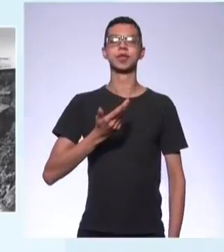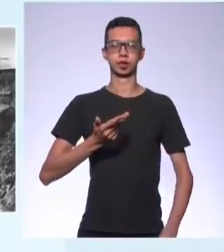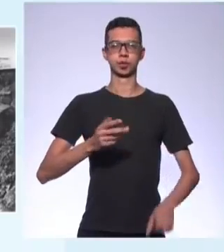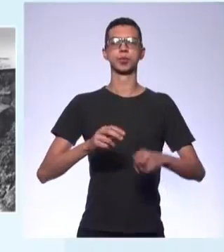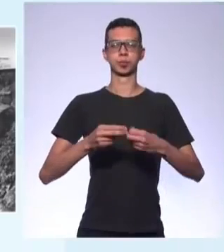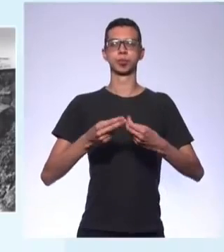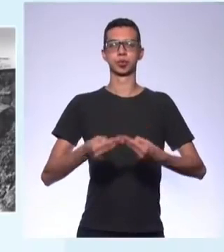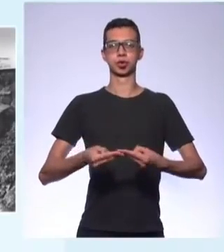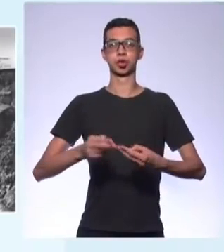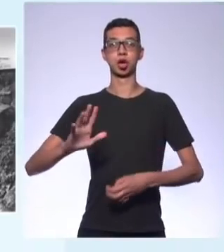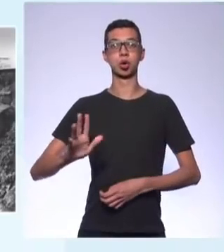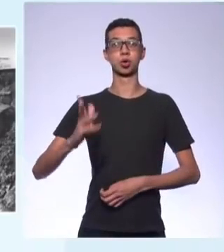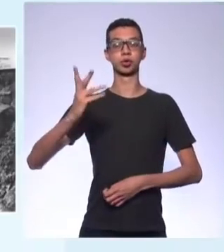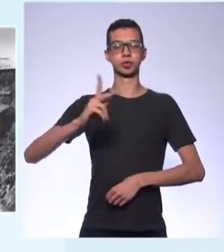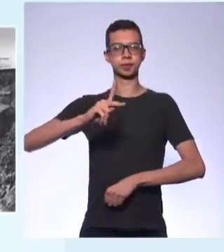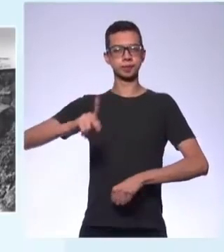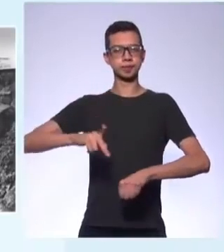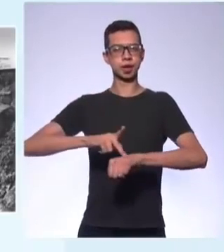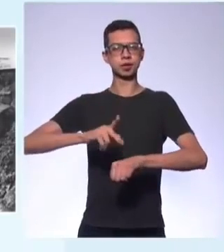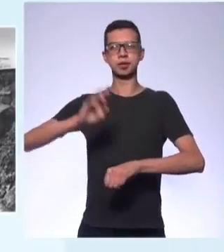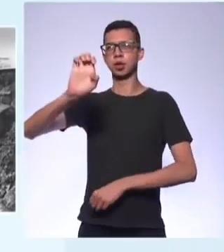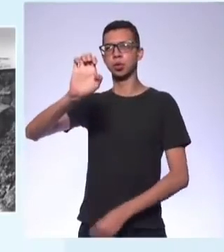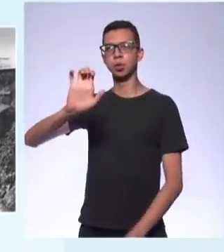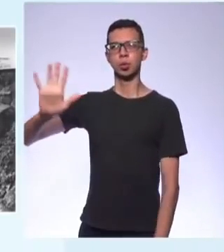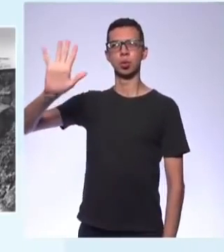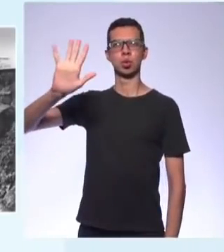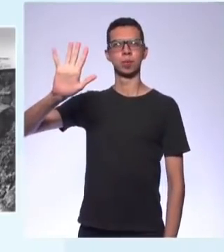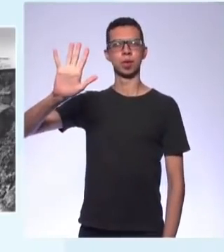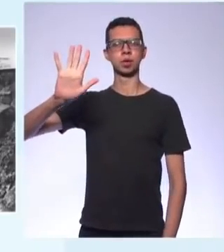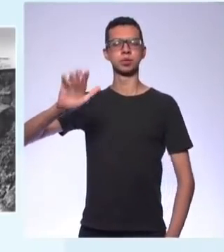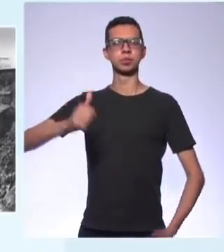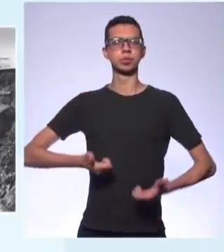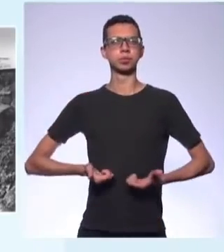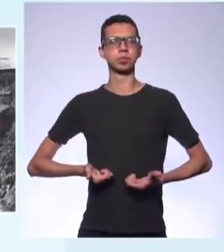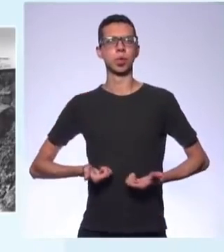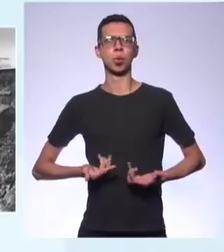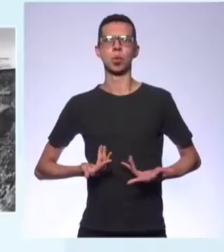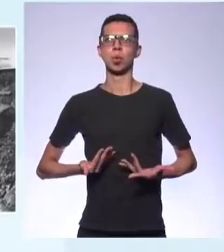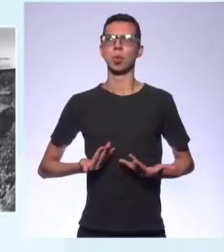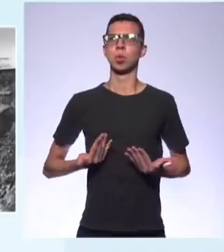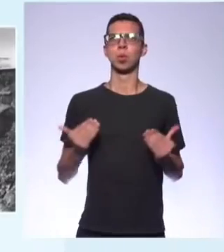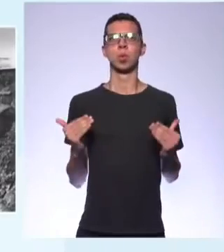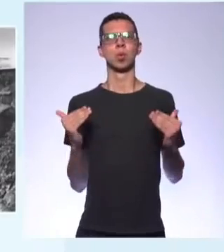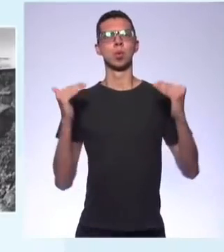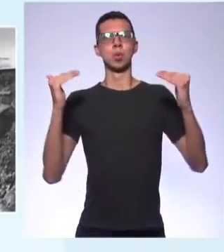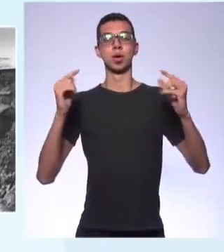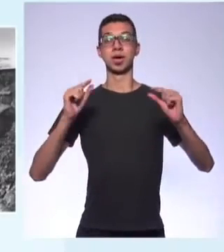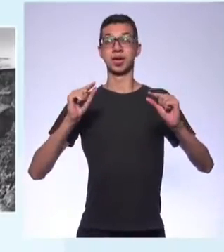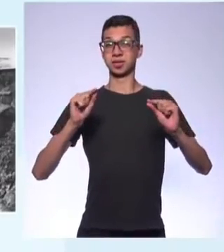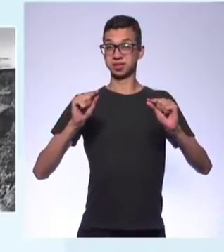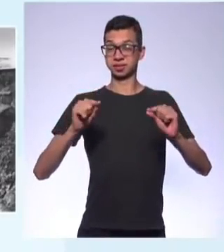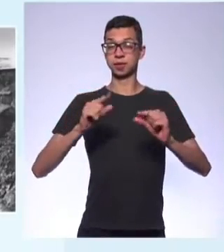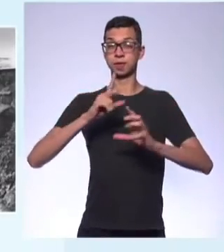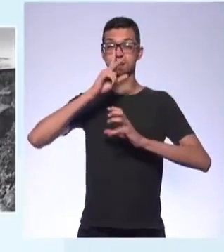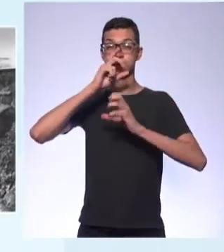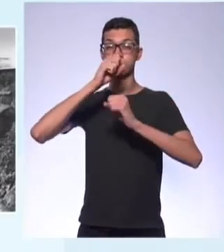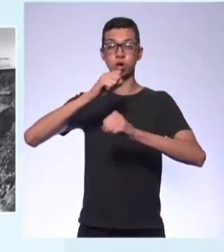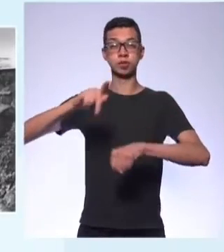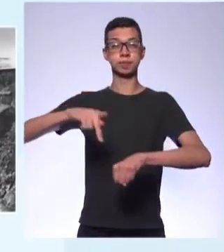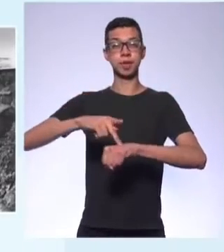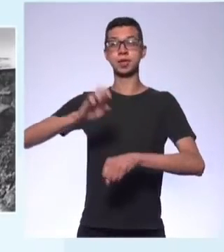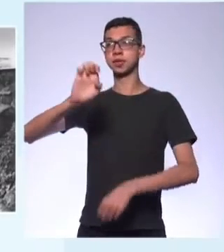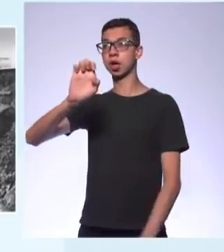os ânimos das nações europeias, como o crescimento do nacionalismo dos países europeus e